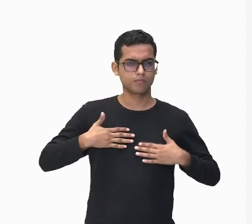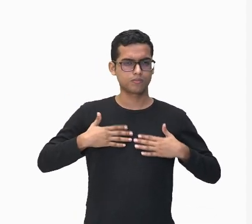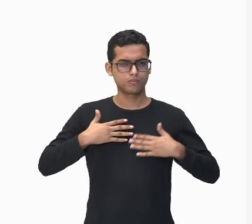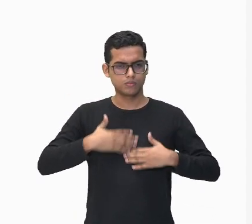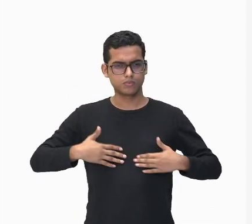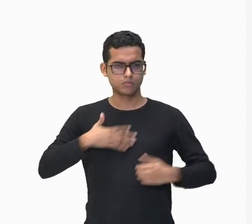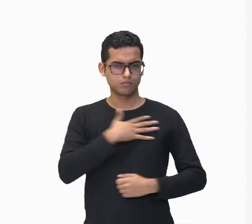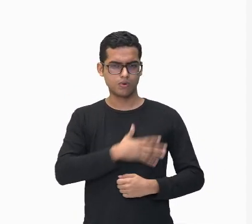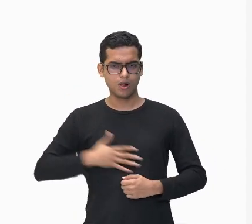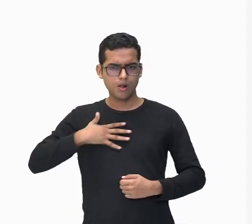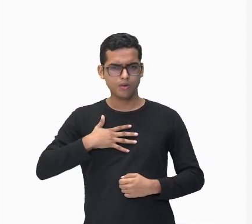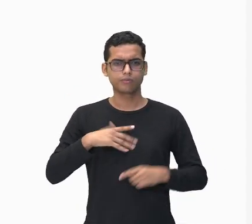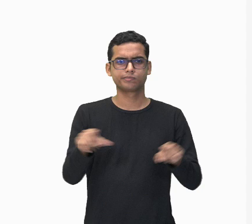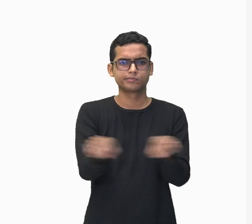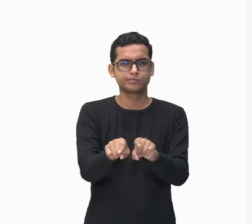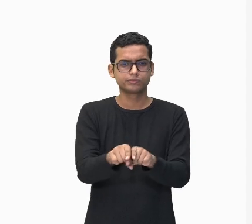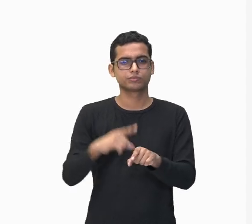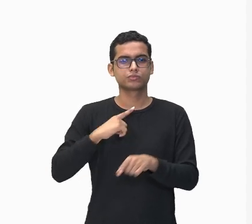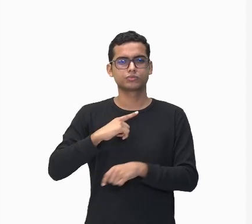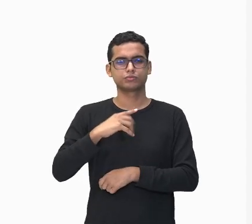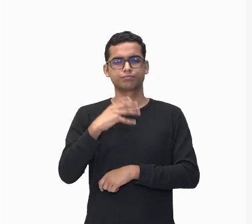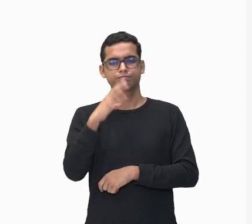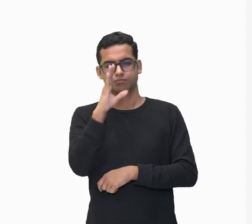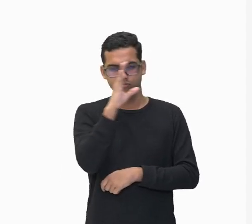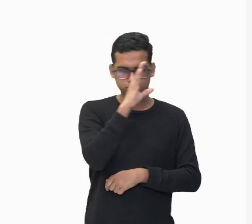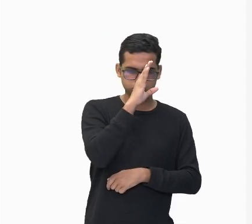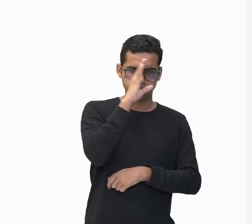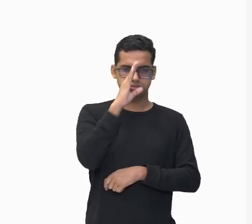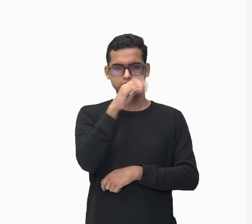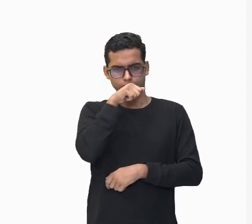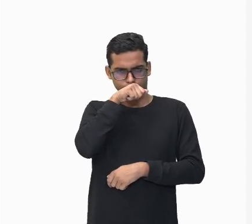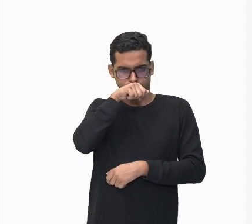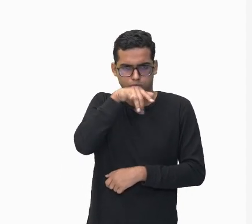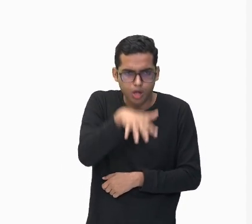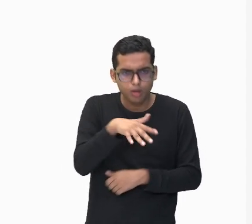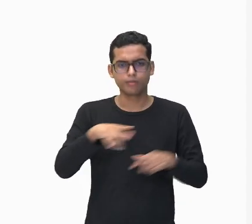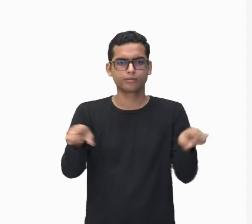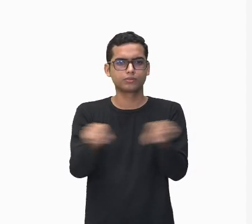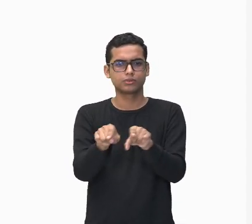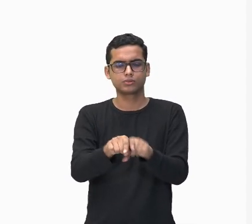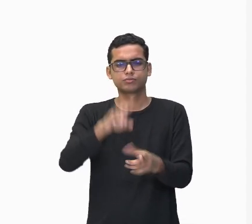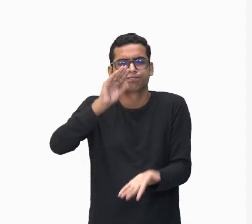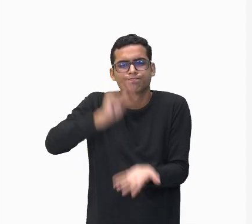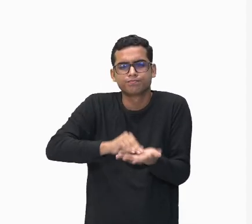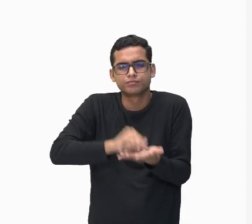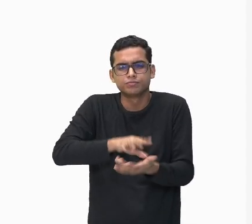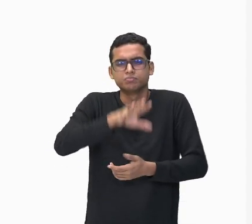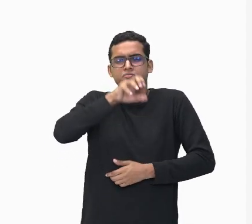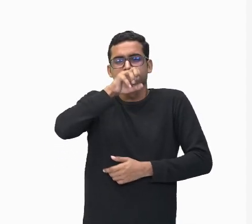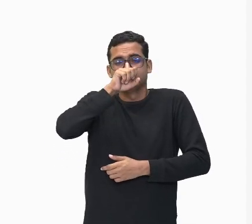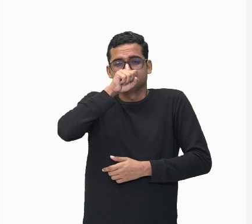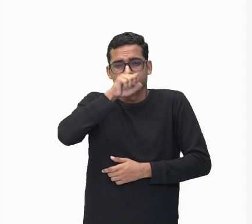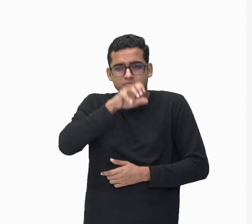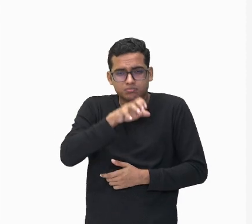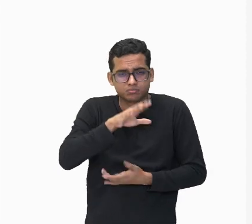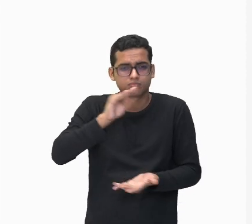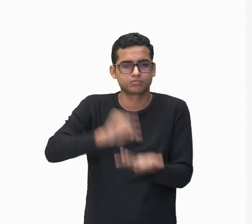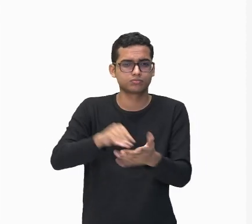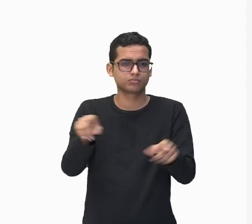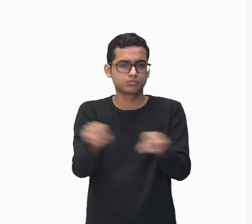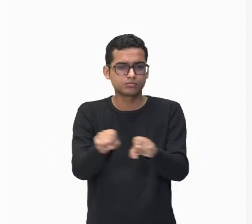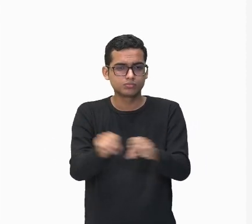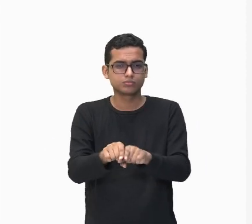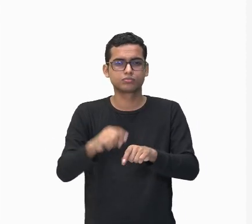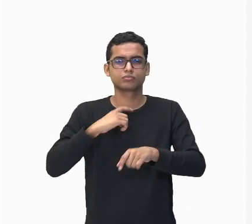nas pernas, tosse seca, ou seja, diversos sintomas ali que podem impactar a sua qualidade de vida. Agora,